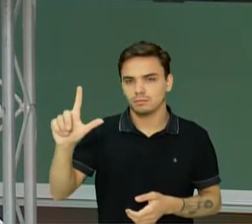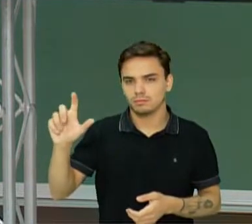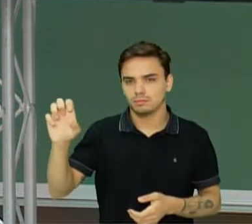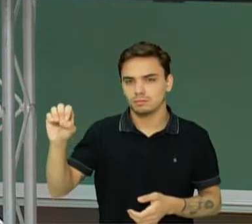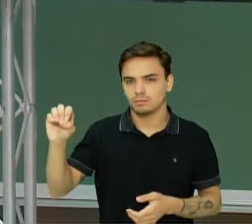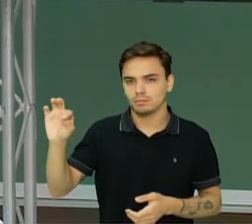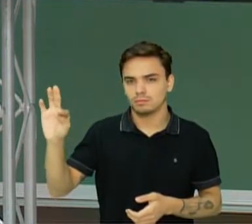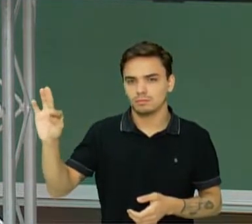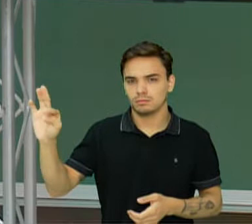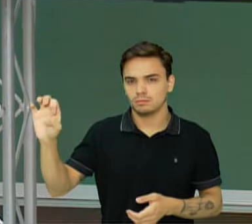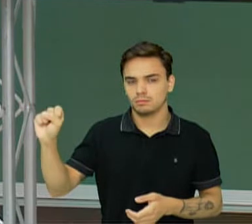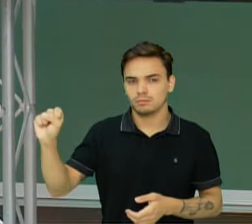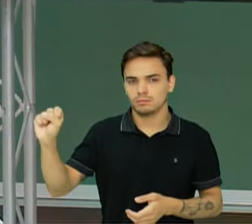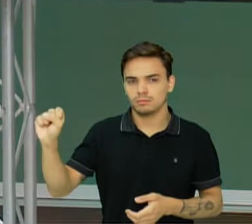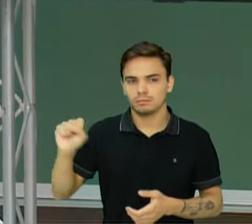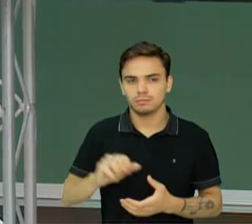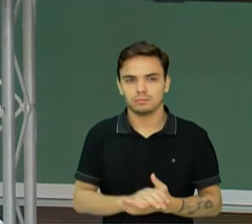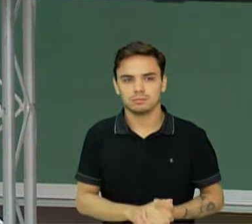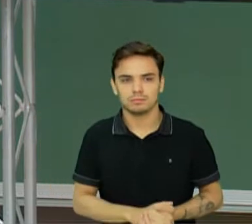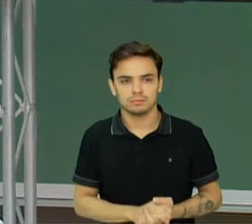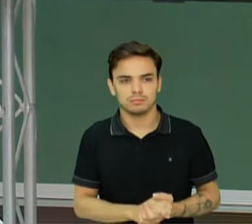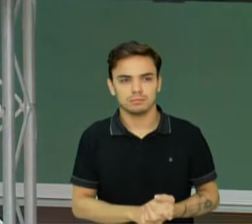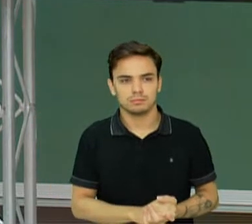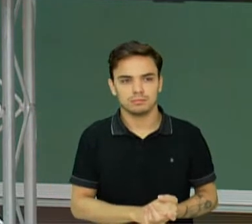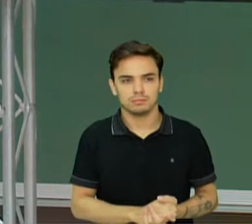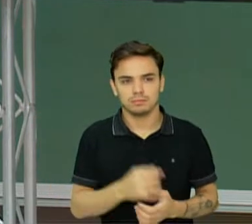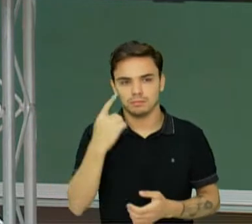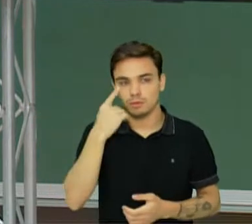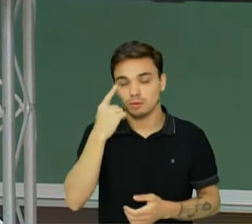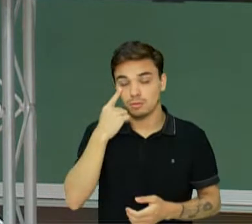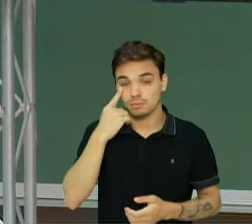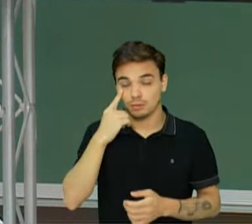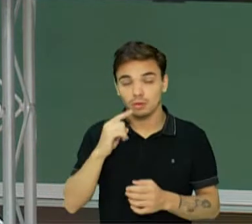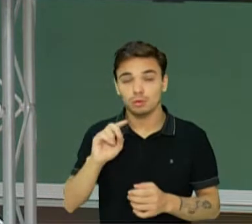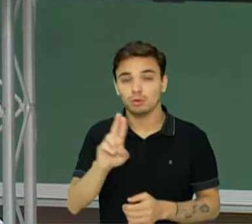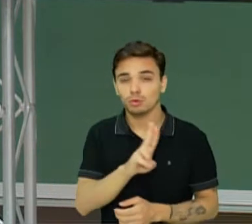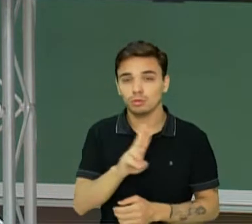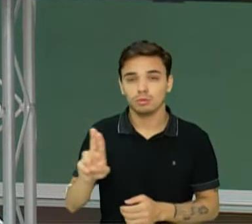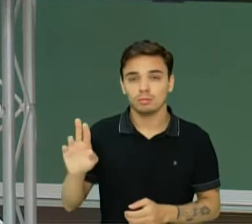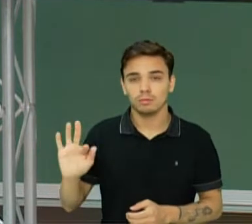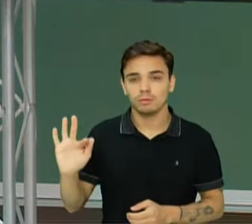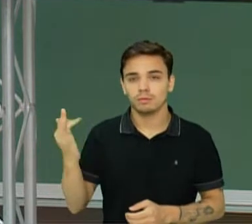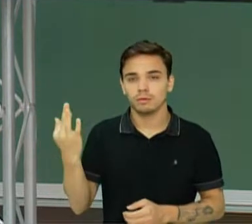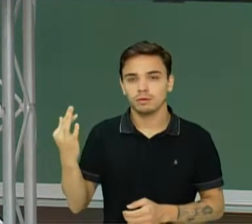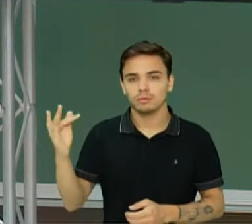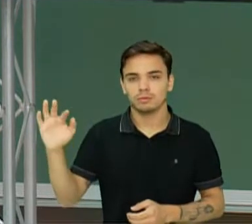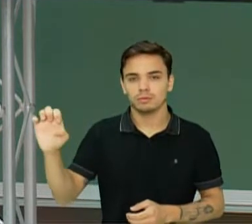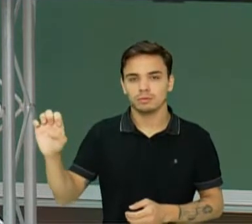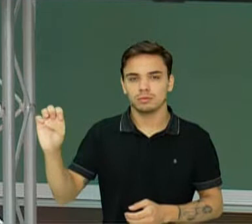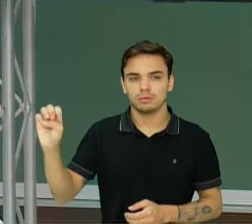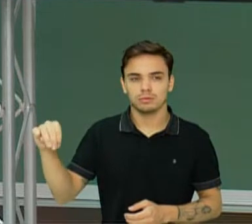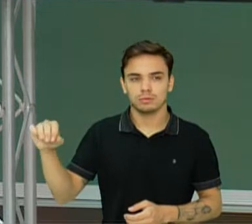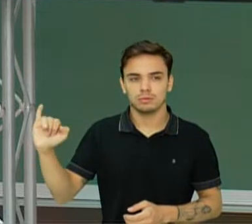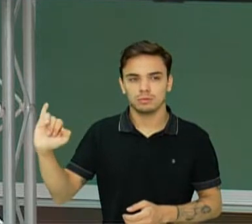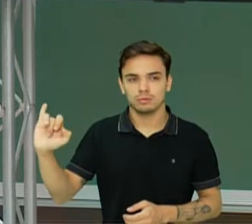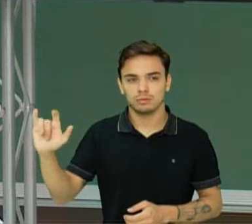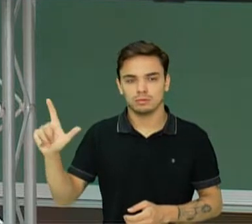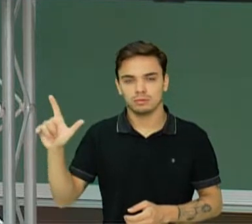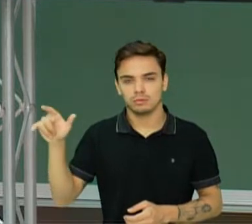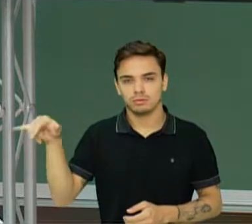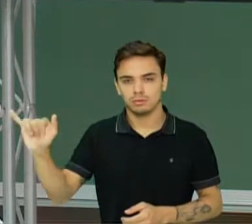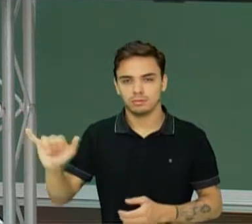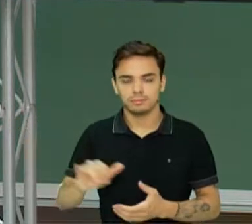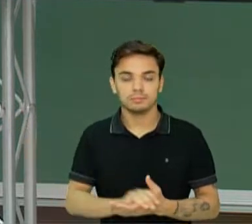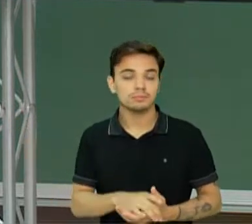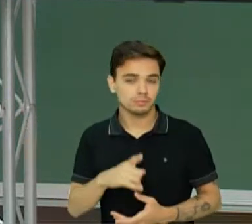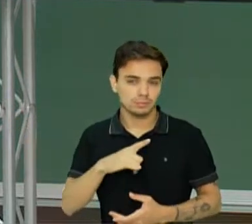da Charlotte como pseudônimo, perdão. Emily and Anna, as suas irmãs, escreveram como Alice and Acton